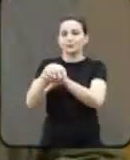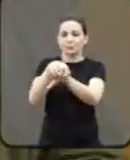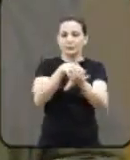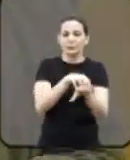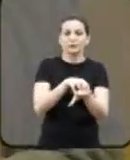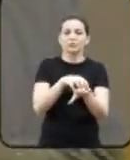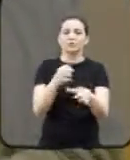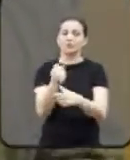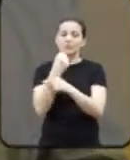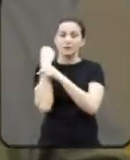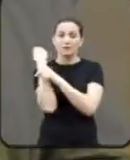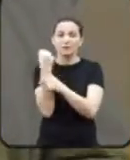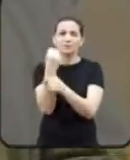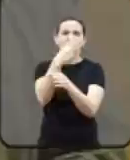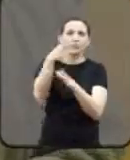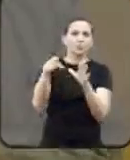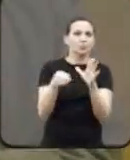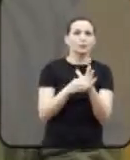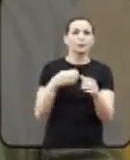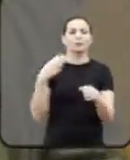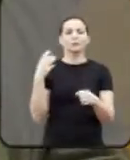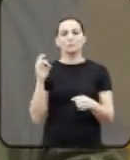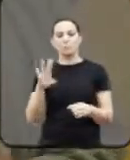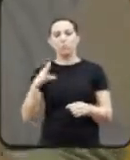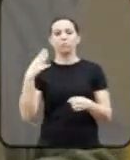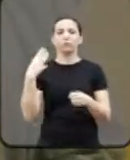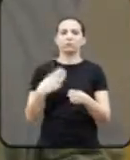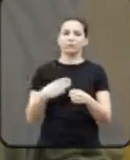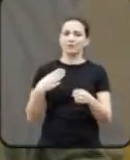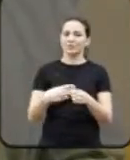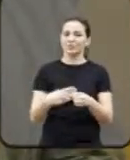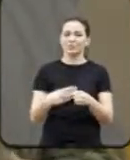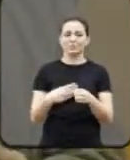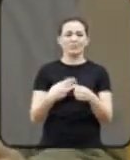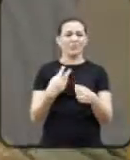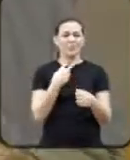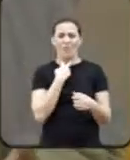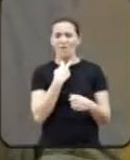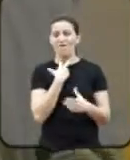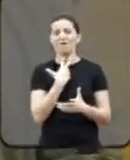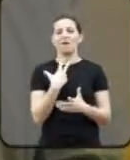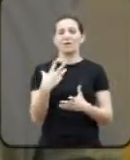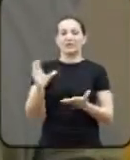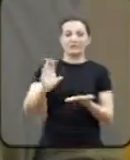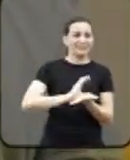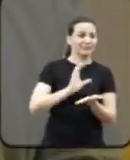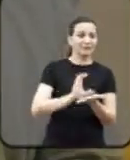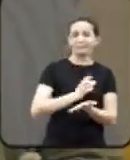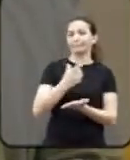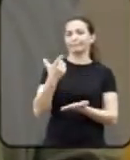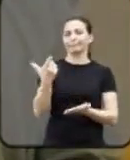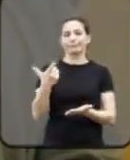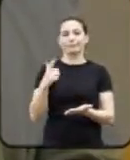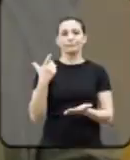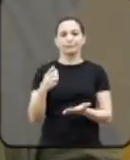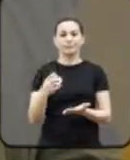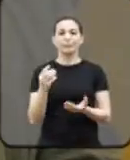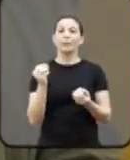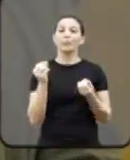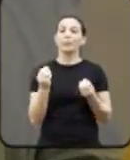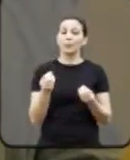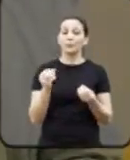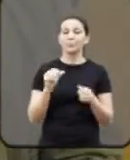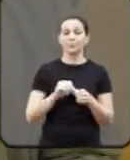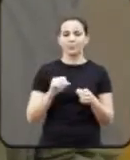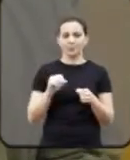Passou saúde, passou educação, passou transporte, segurança, tudo está indo para o município. O município não suporta. E não